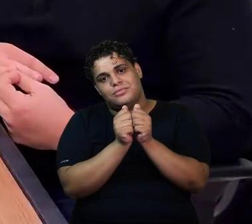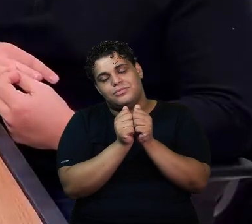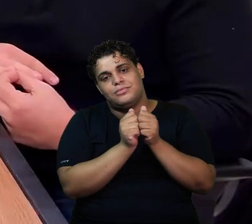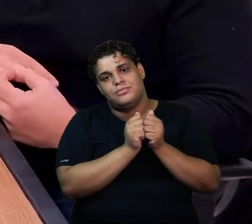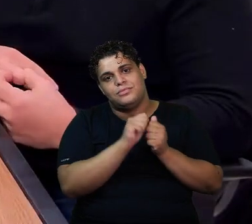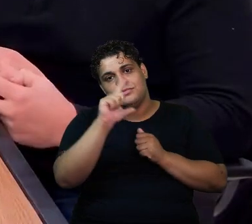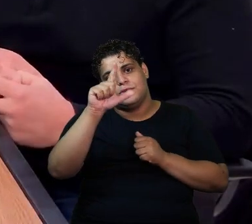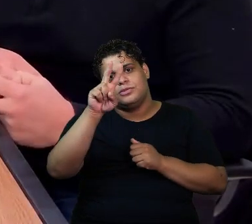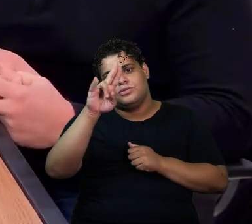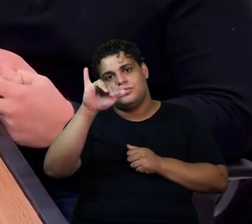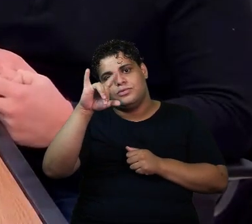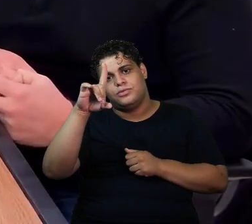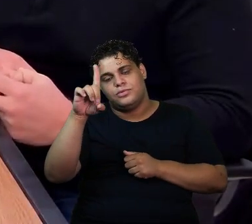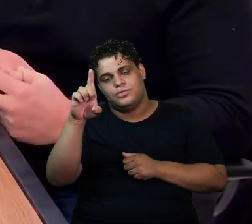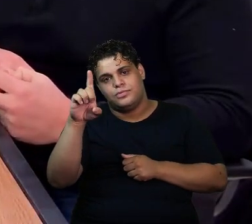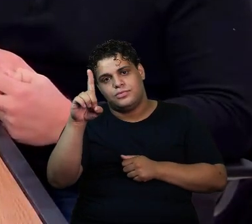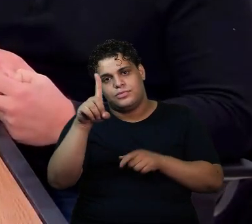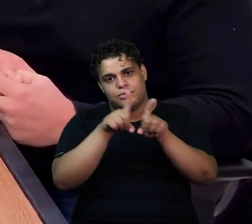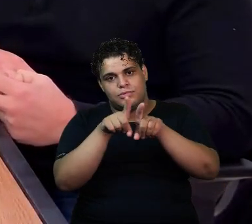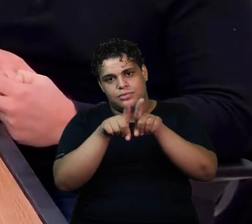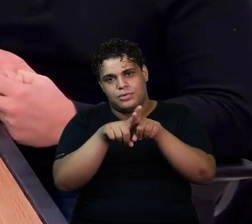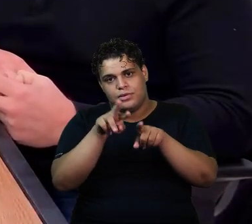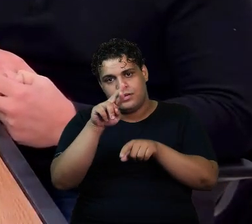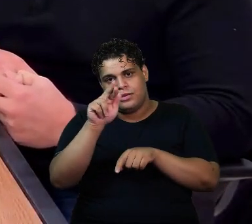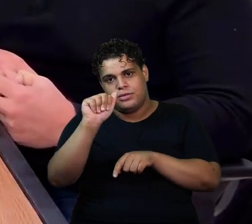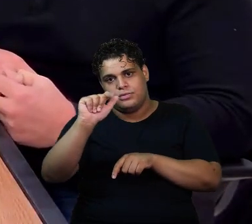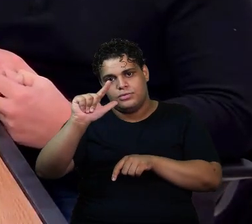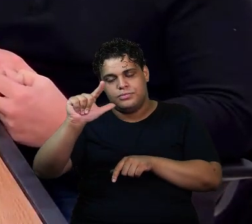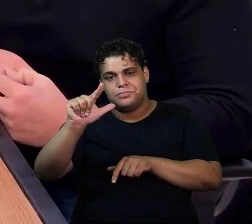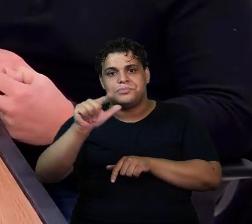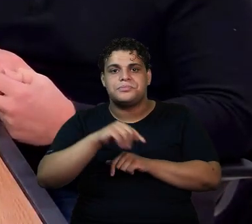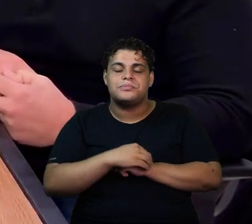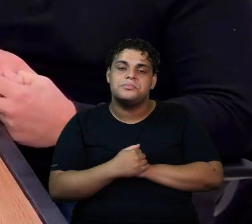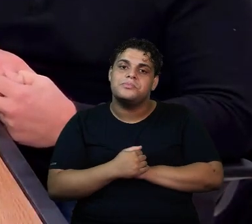o Luigi, né, e o Rafael, depois ele ajudou a